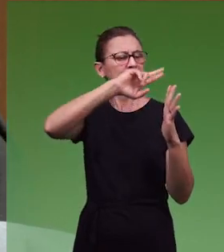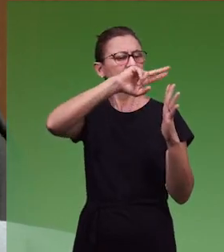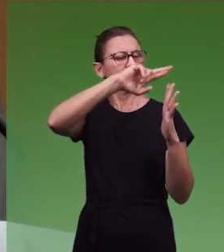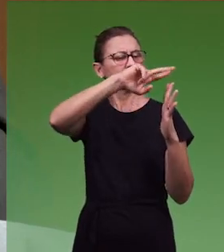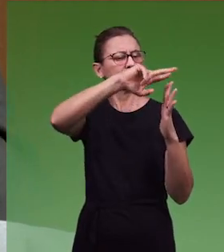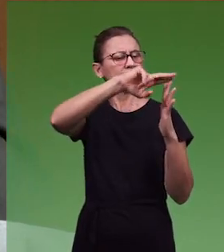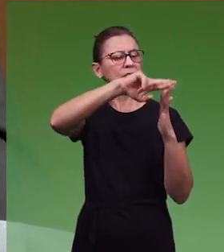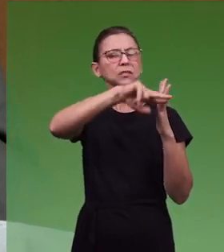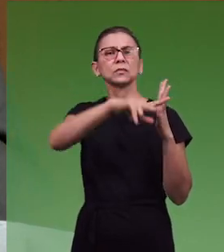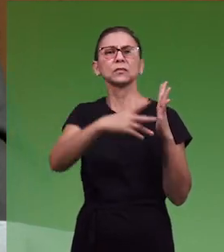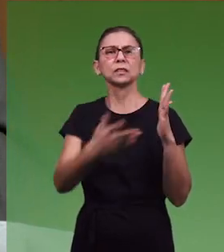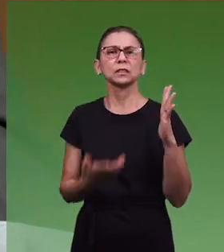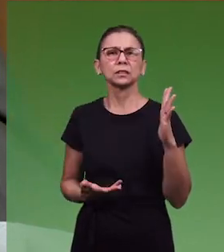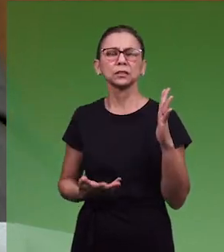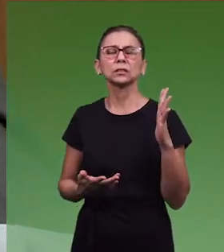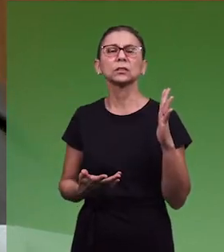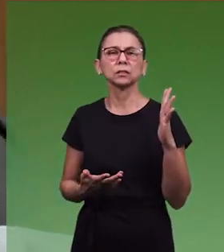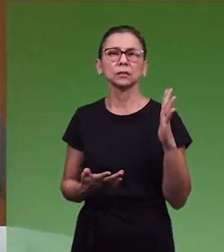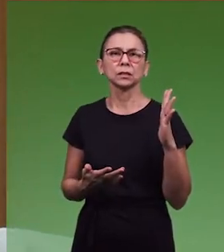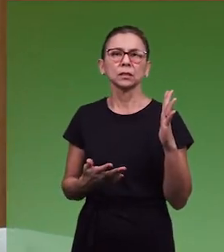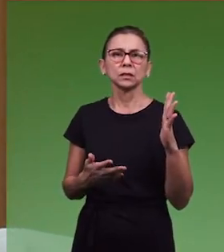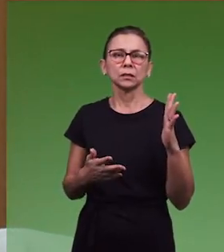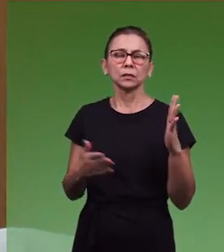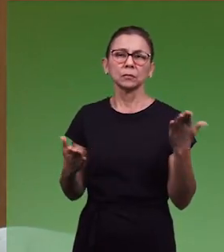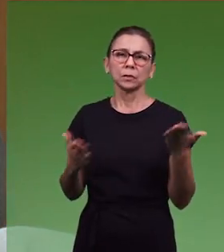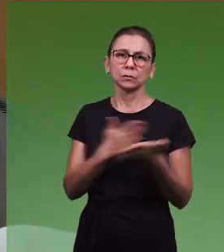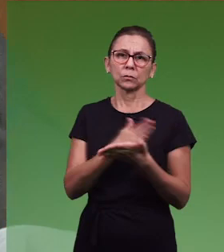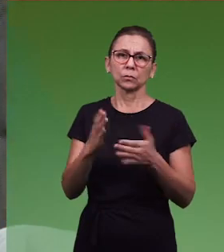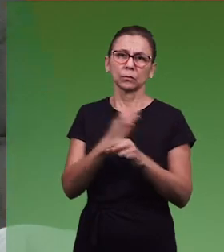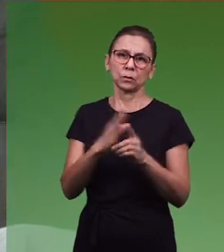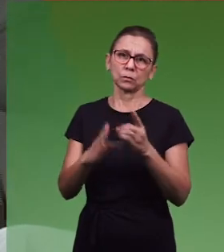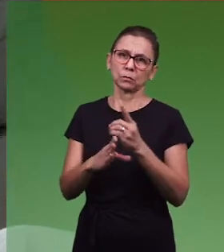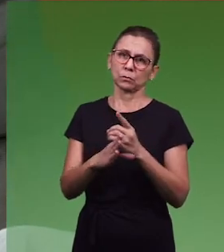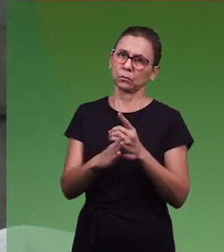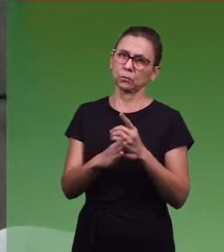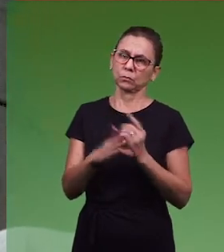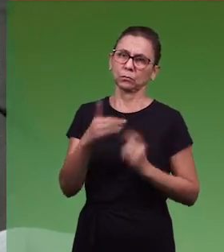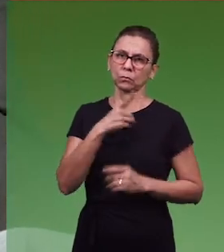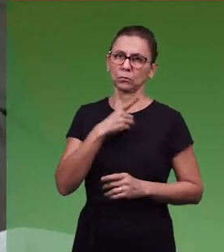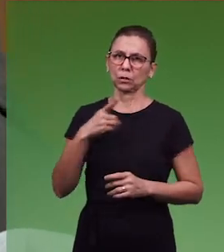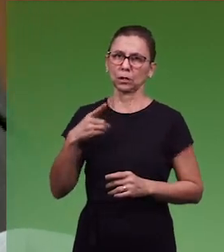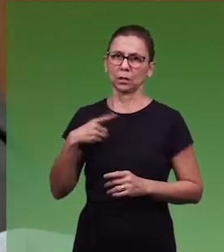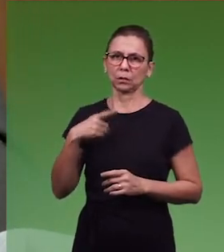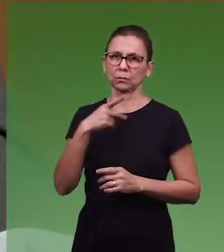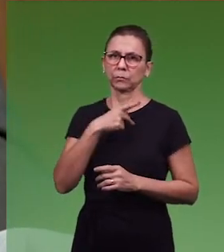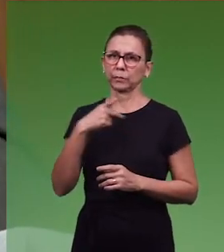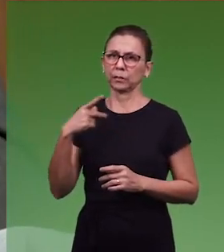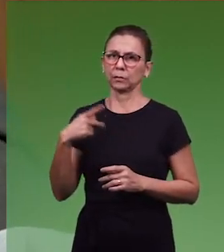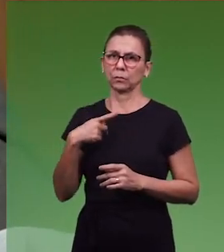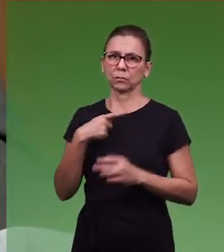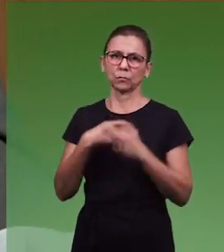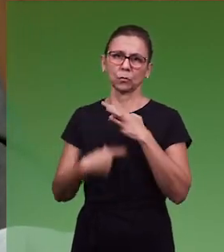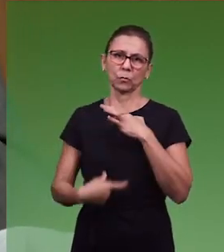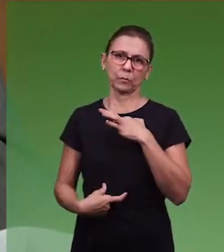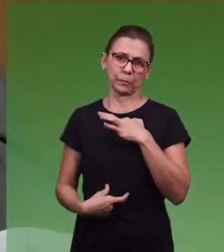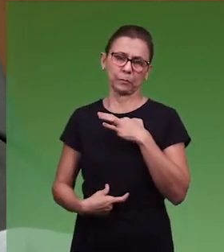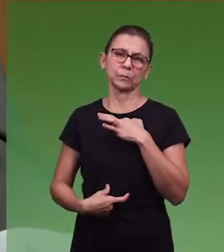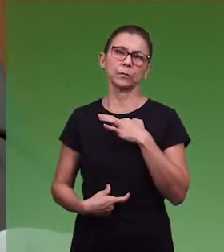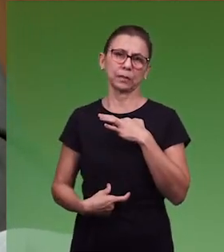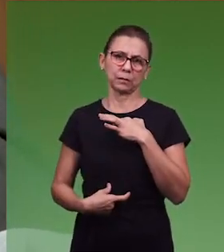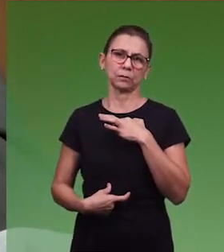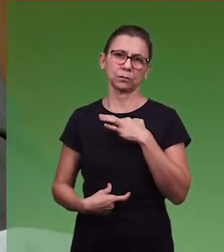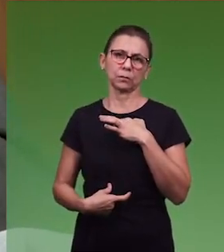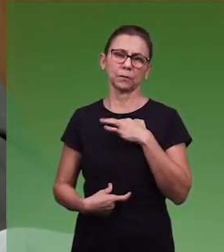o ministrante do culto, seja o pastor, ou um diácono, ou até um obreiro que esteja com a revelação naquele dia, ele